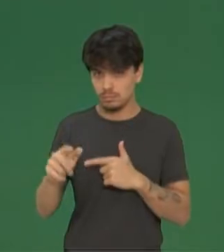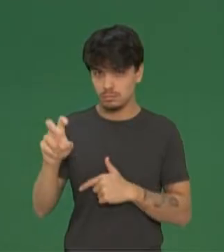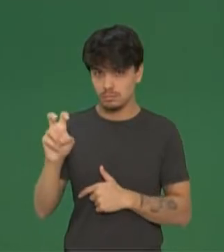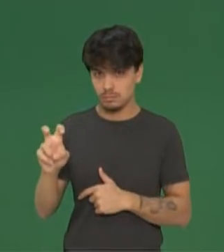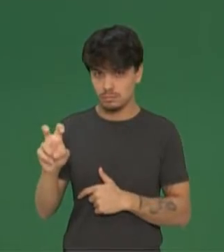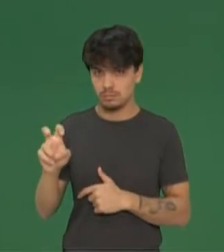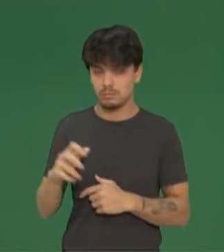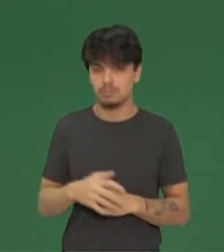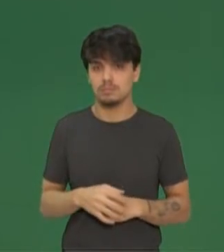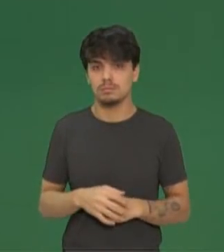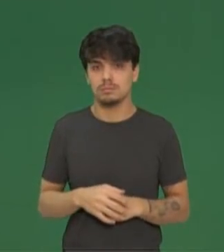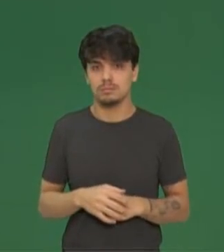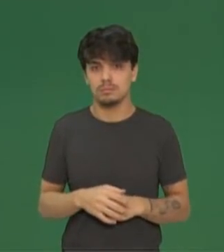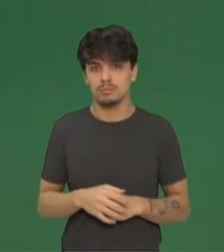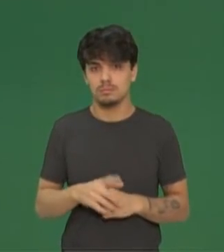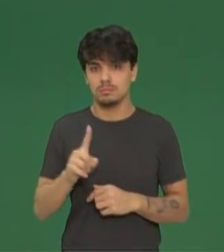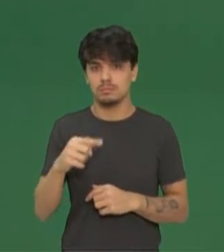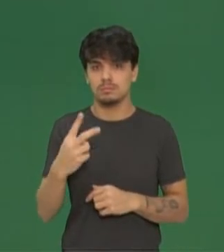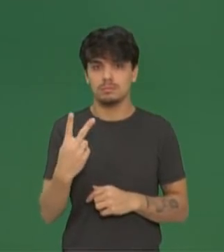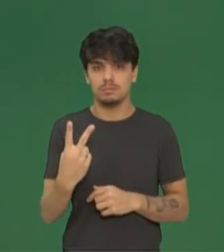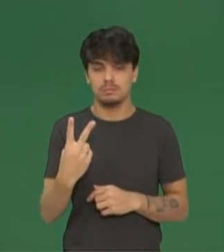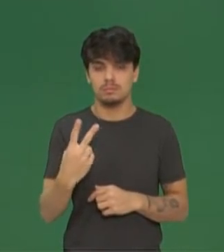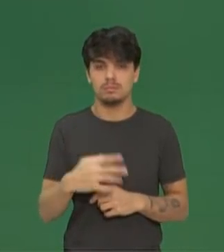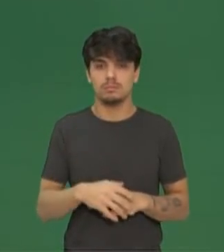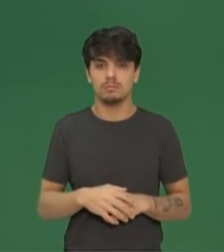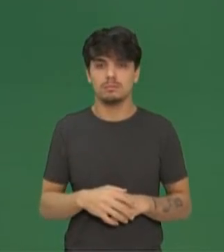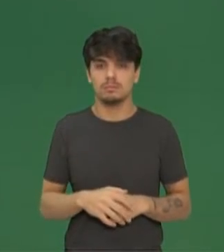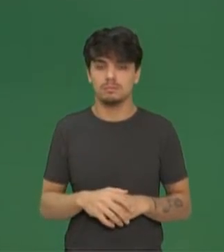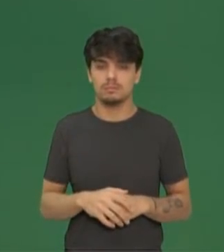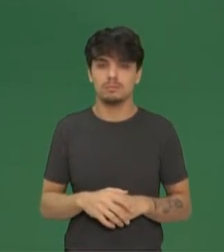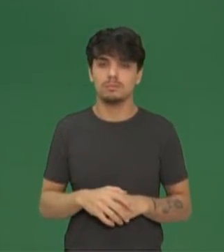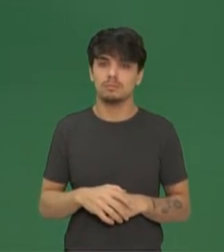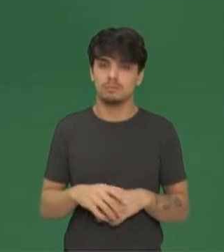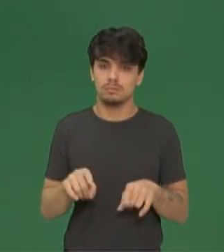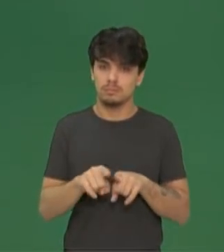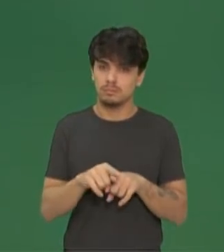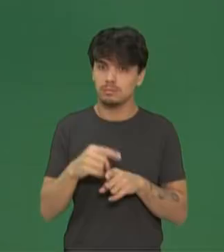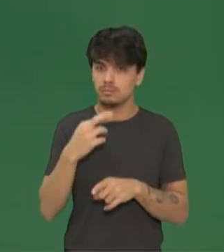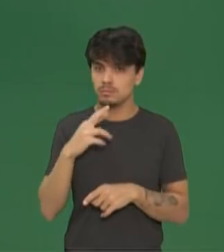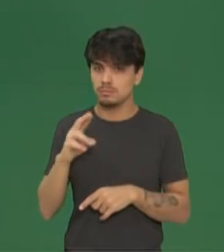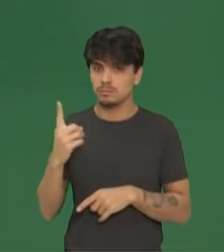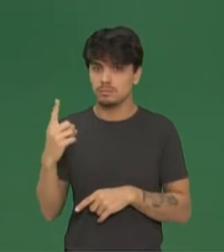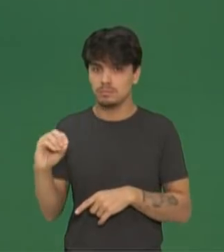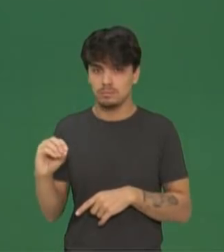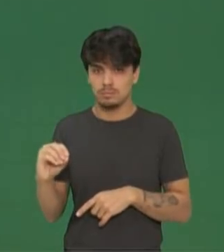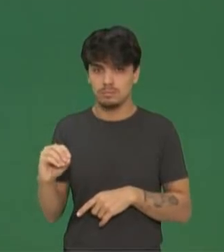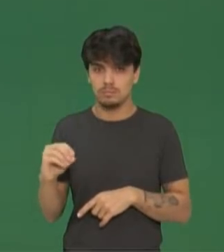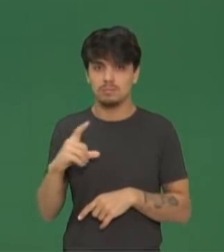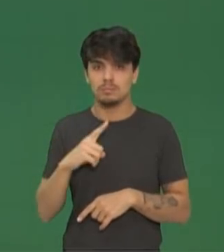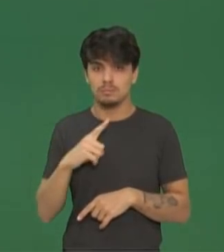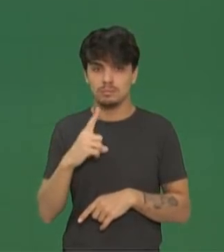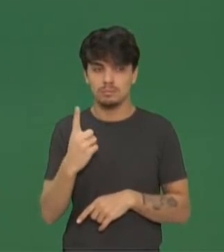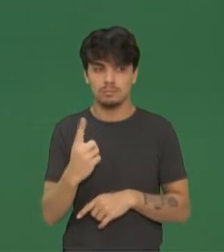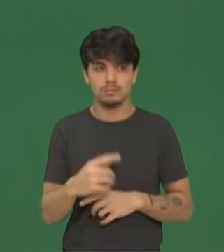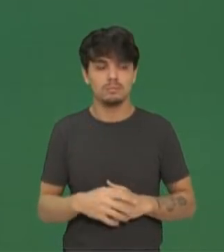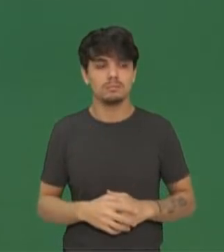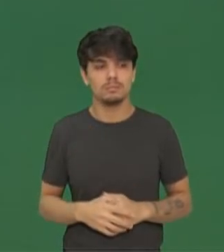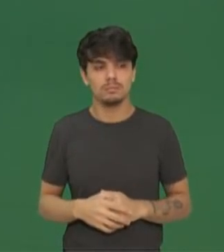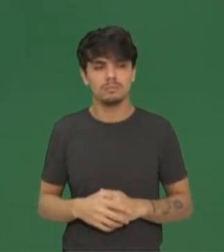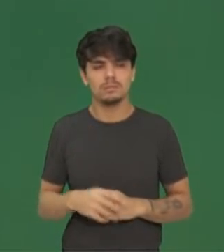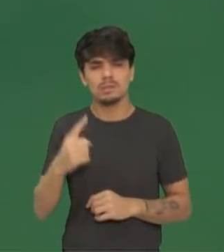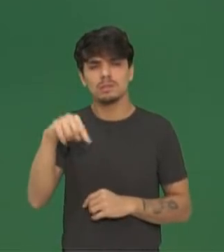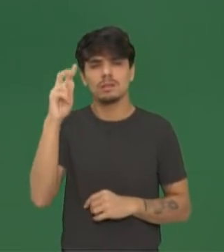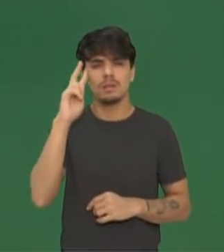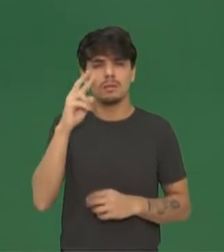5 dá 2, que dá 10. E vai sobrar 1. Lembra como que faz